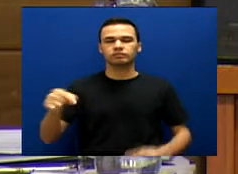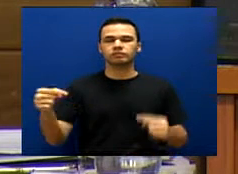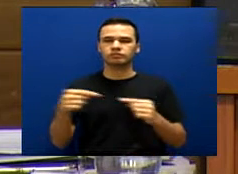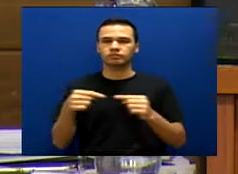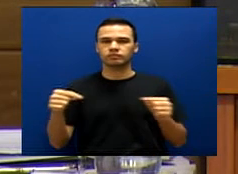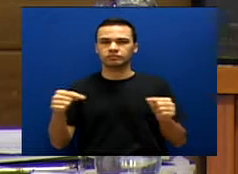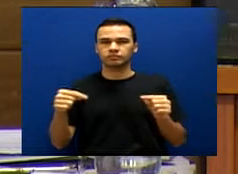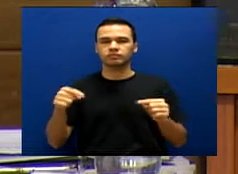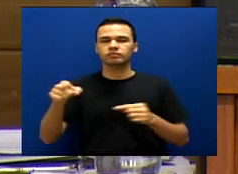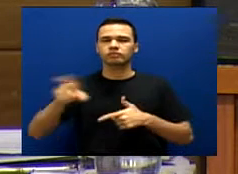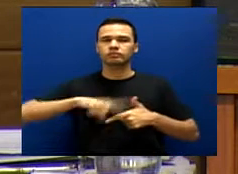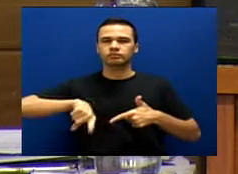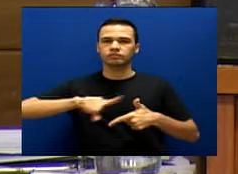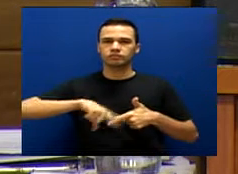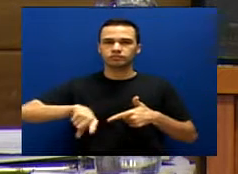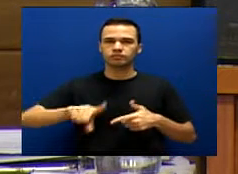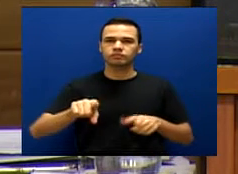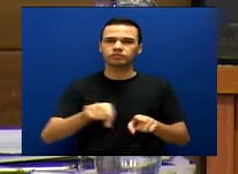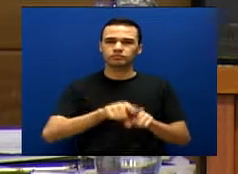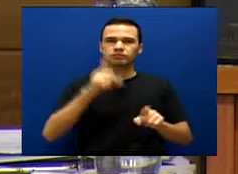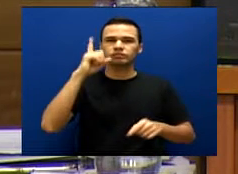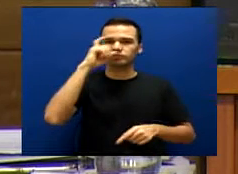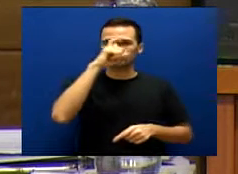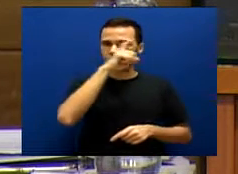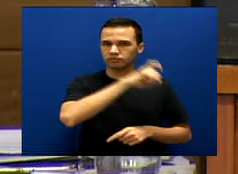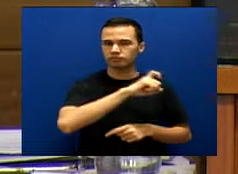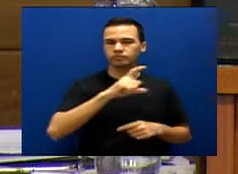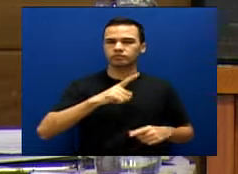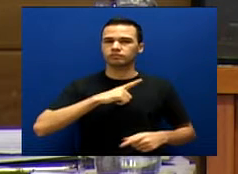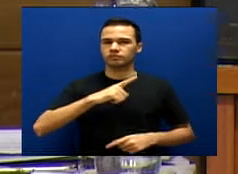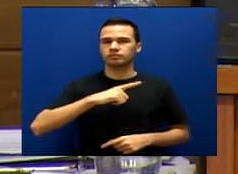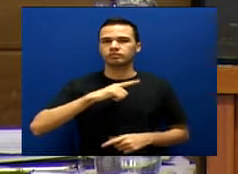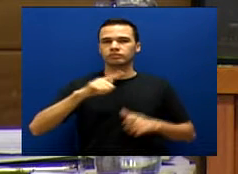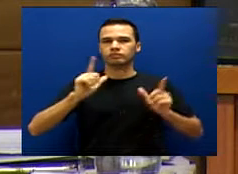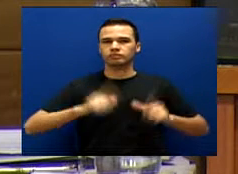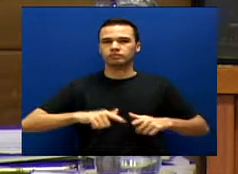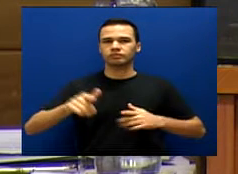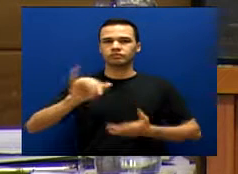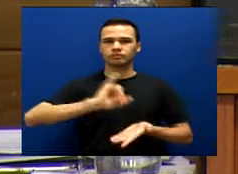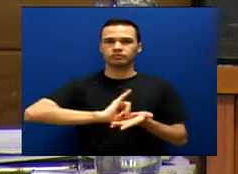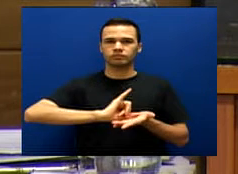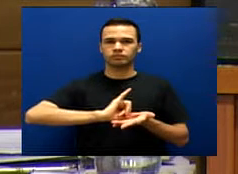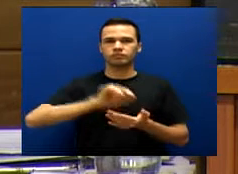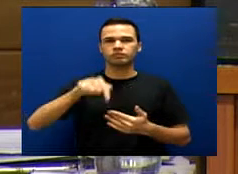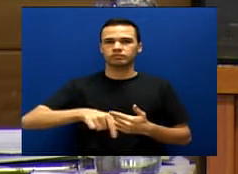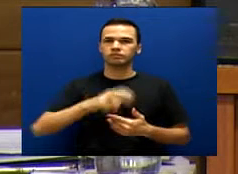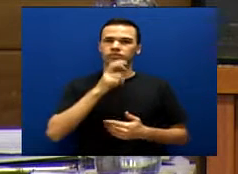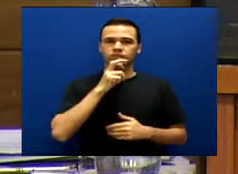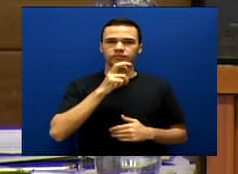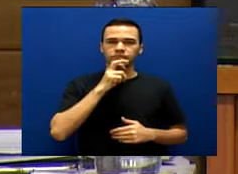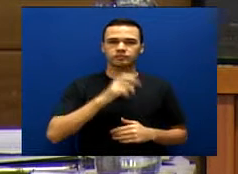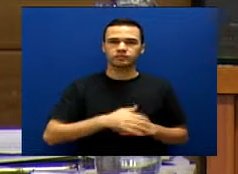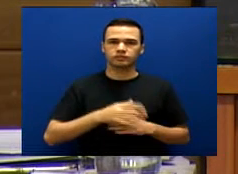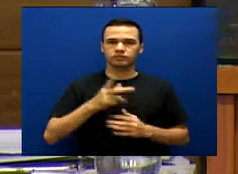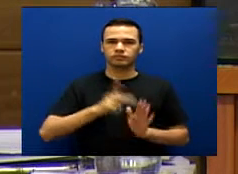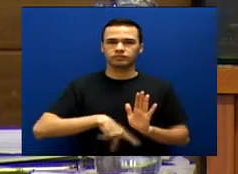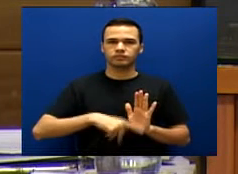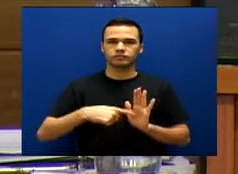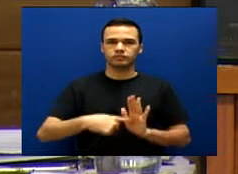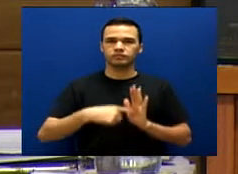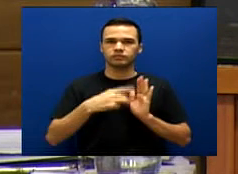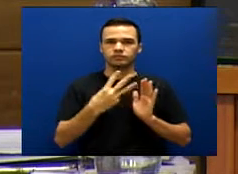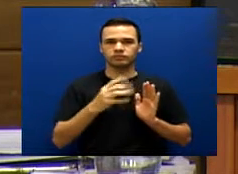tratando da problemática e das dificuldades encontradas na região central de Sorocaba. Protocolo